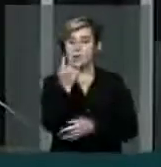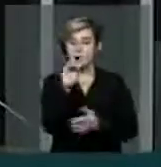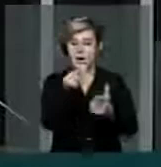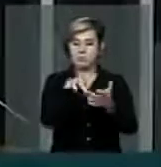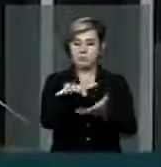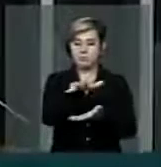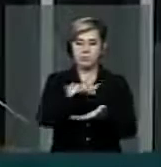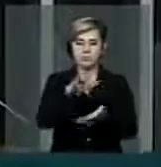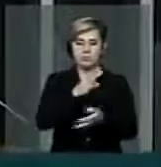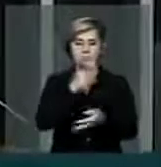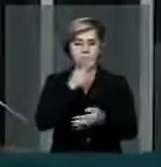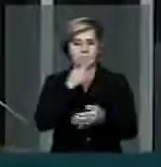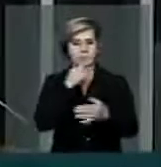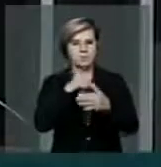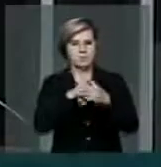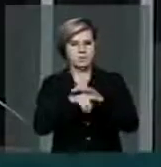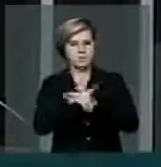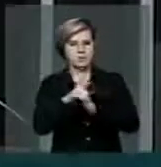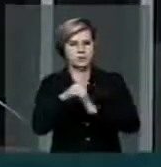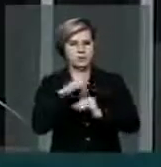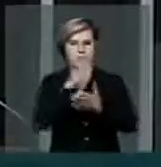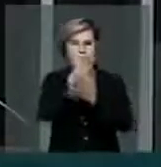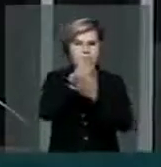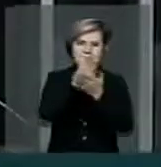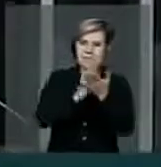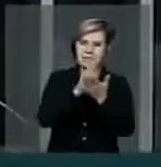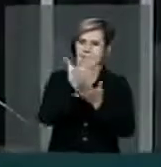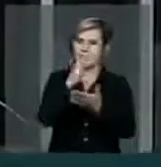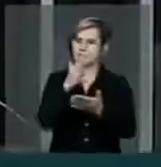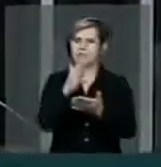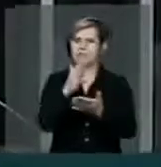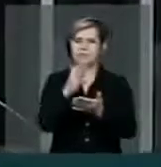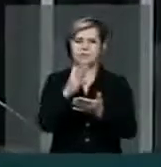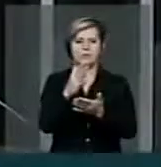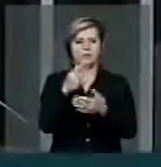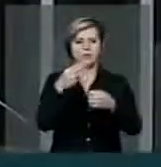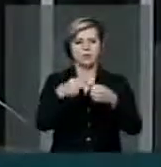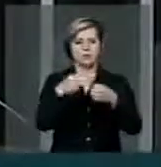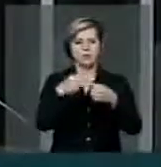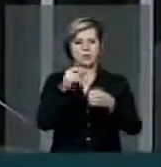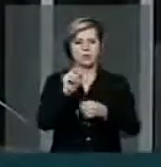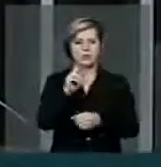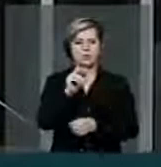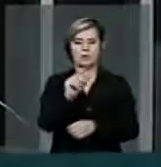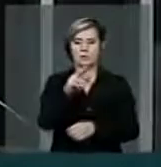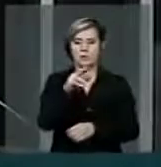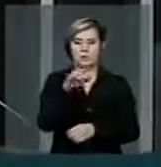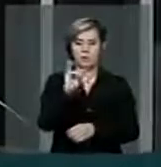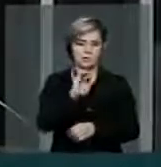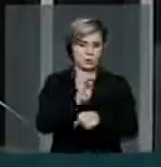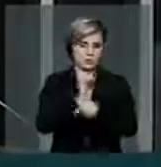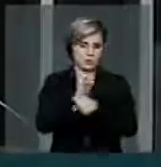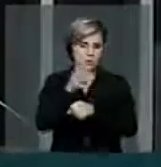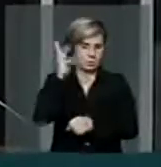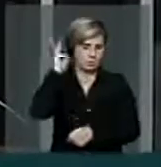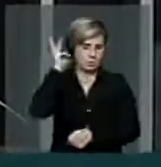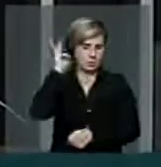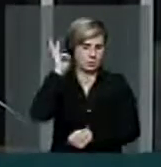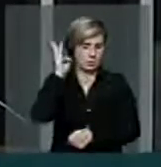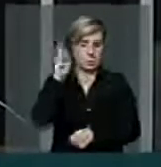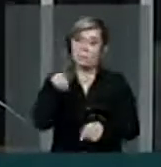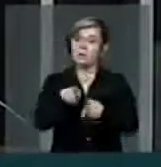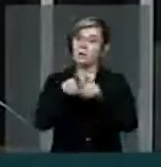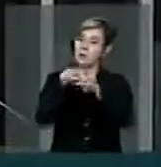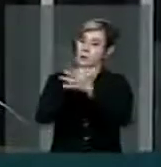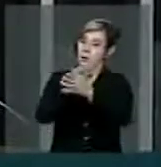de conhecimento funcionando parcialmente, diga-se de passagem, no município de Arari, no estado do Maranhão. Para termos uma